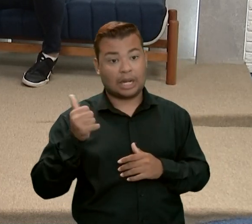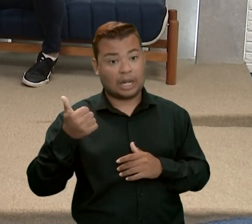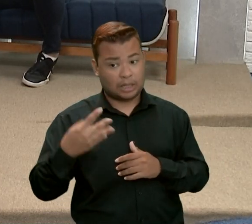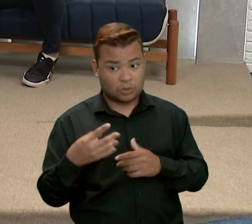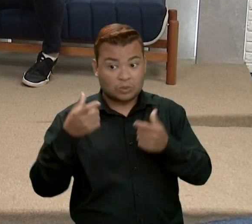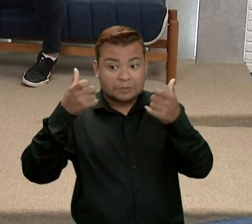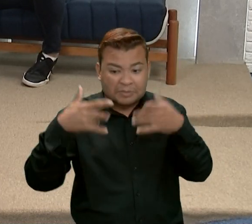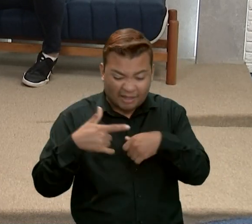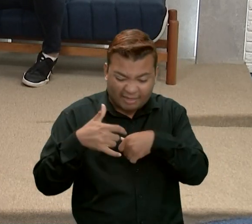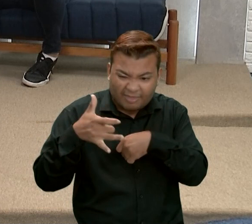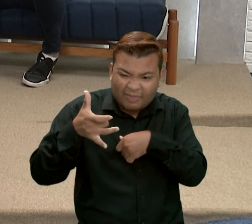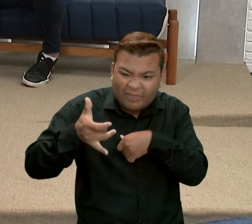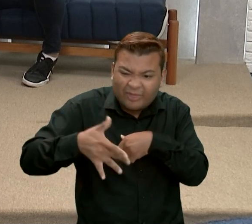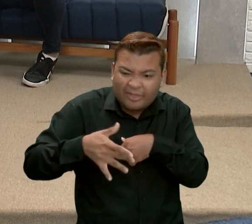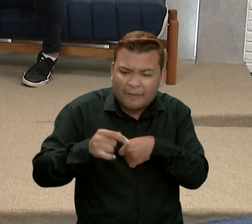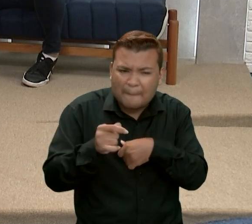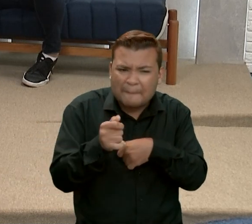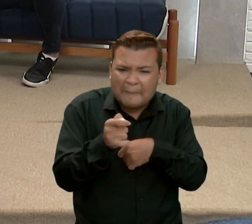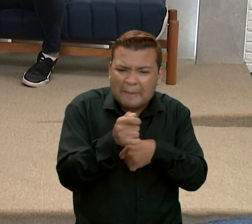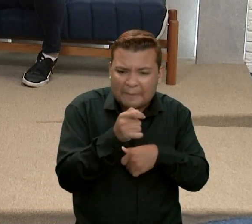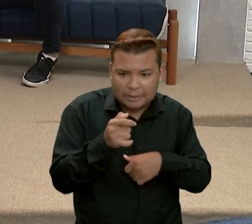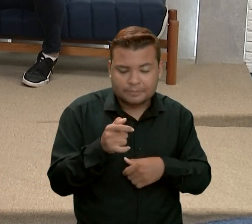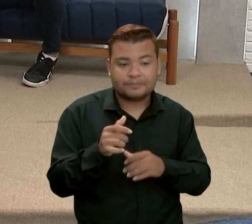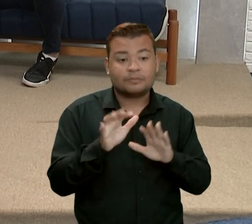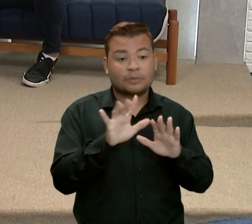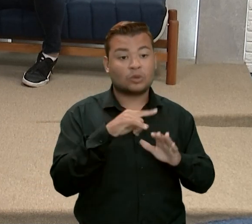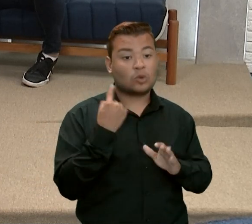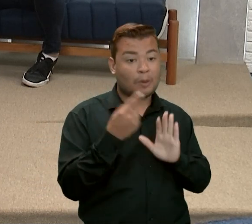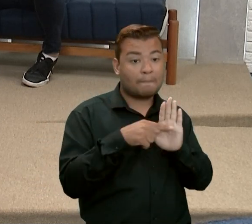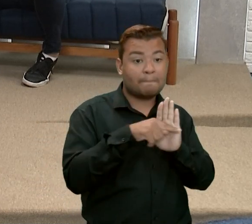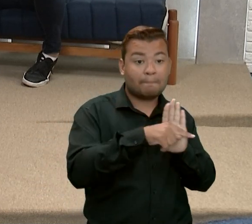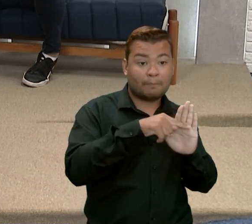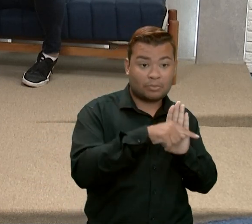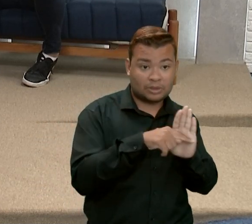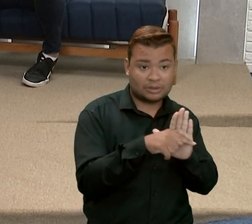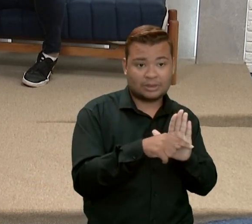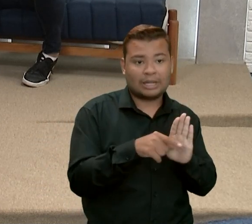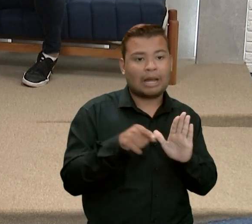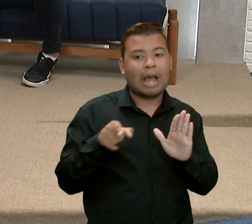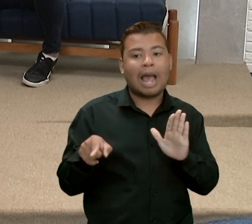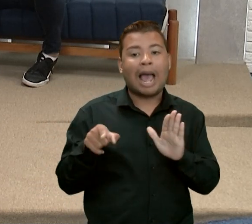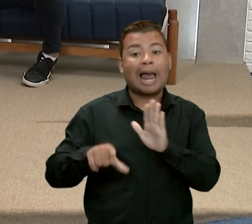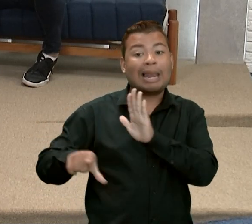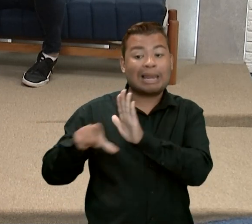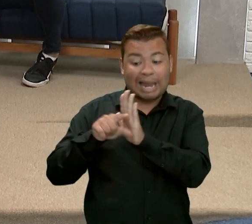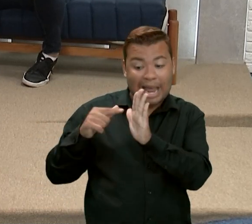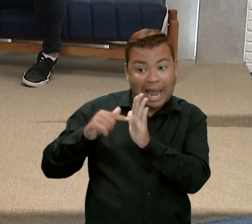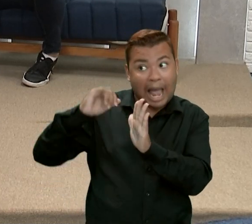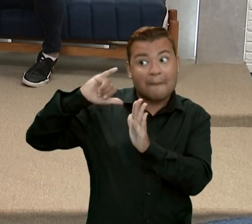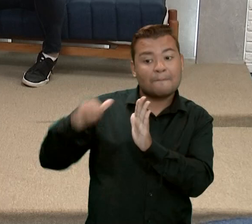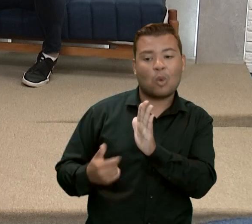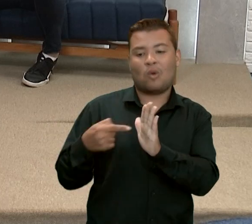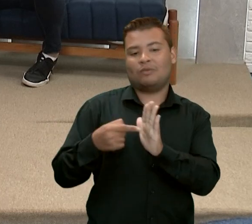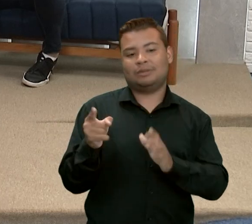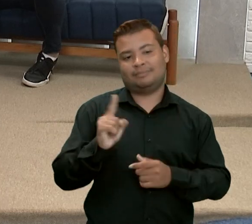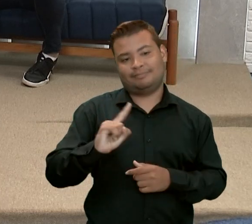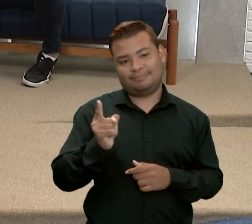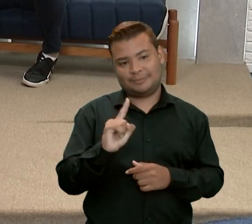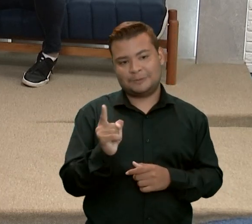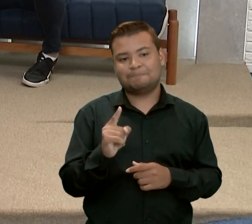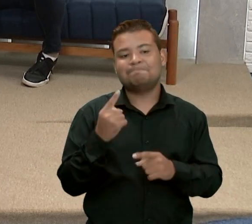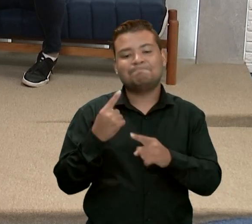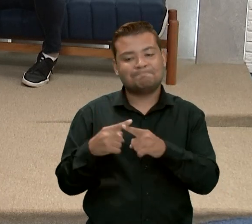dos fragmentos. A gente, com essa pesquisa aqui, a gente não pode usufruir dessa legislação, porque né, eles